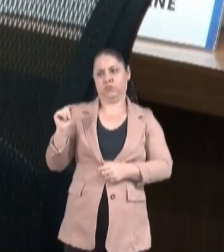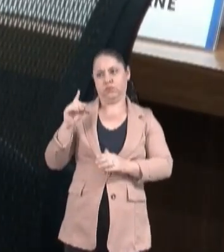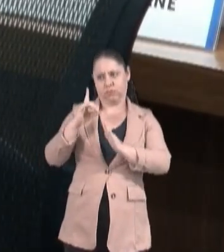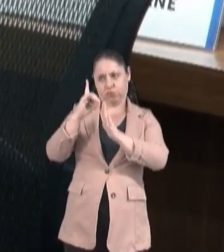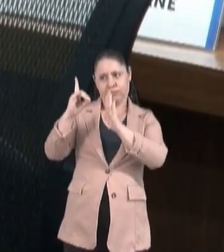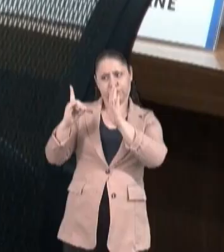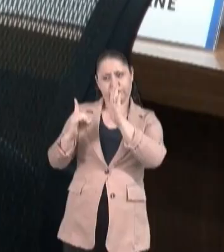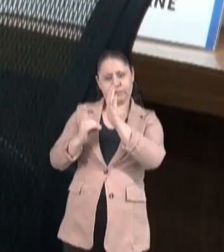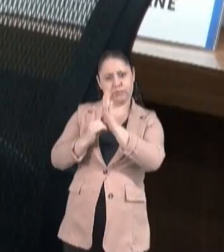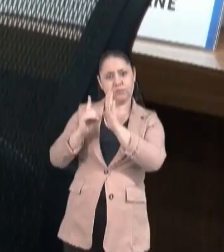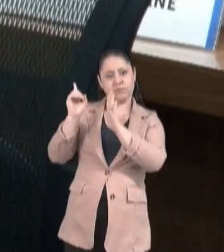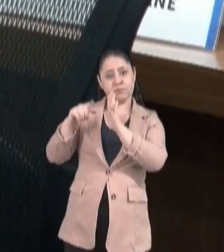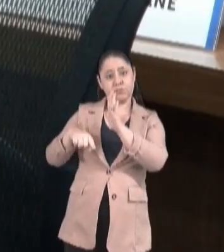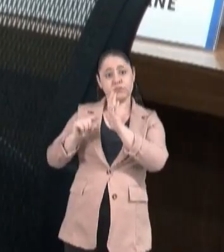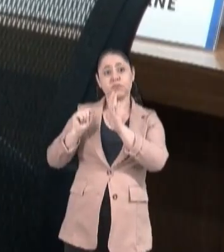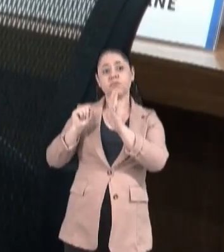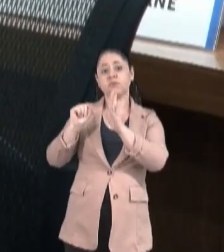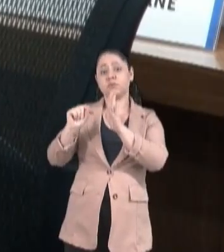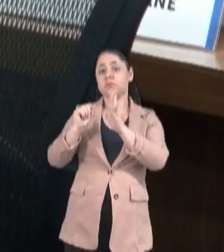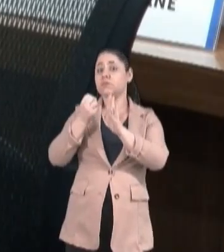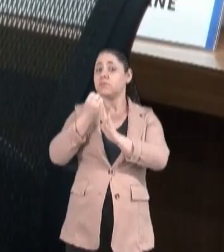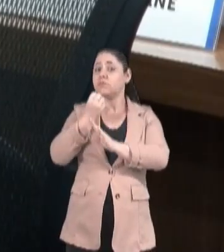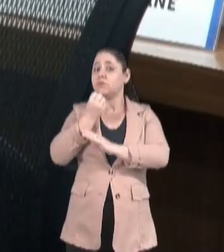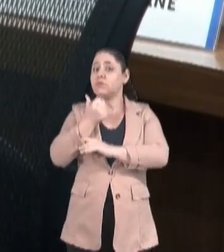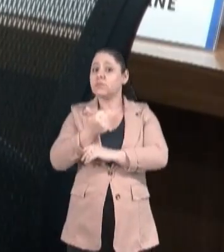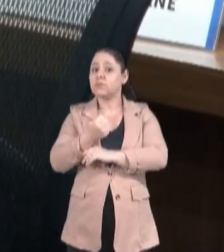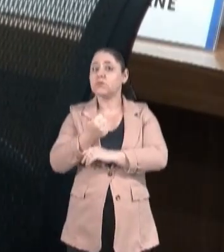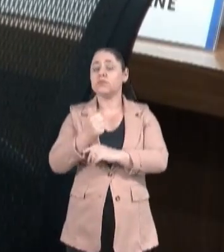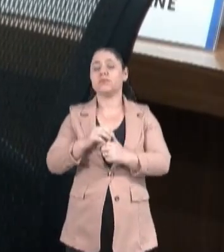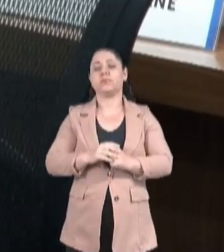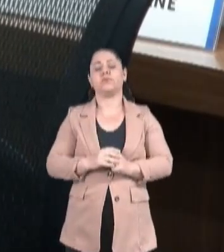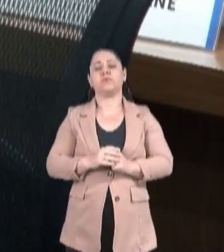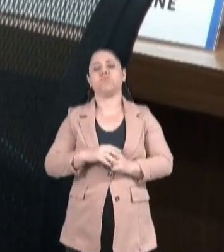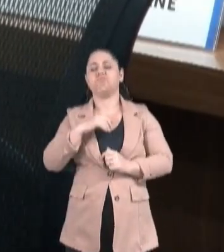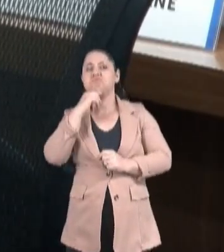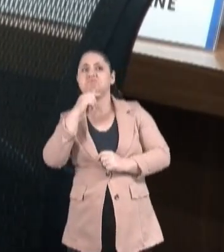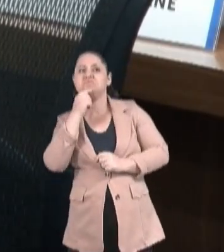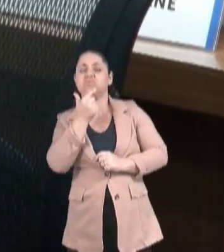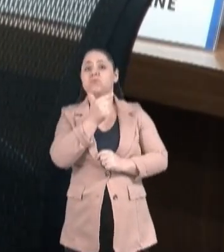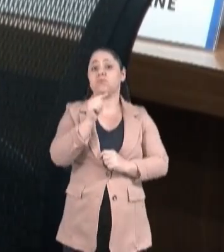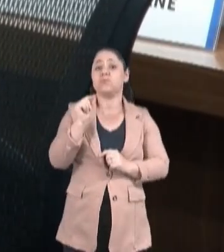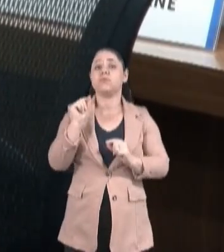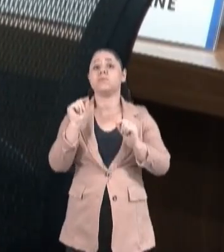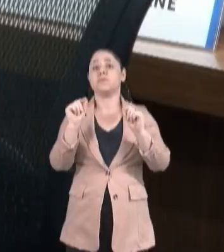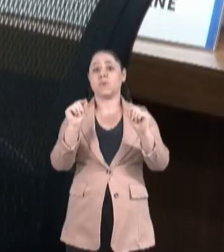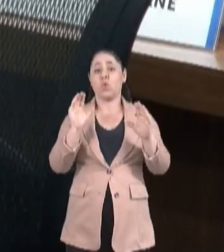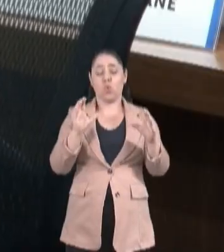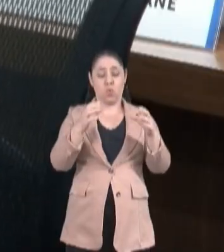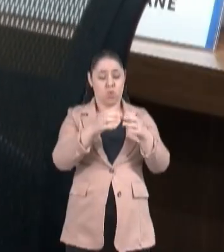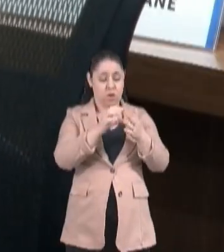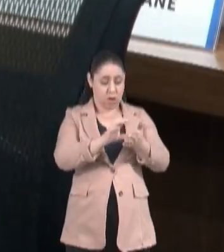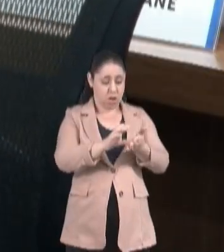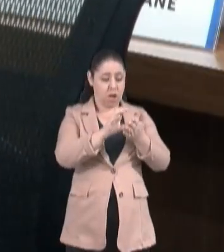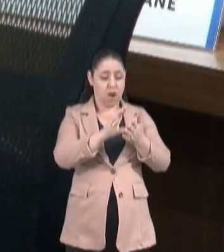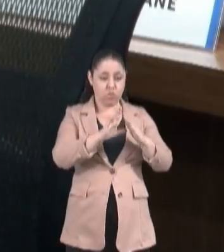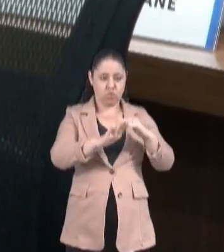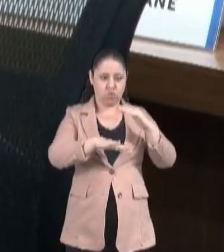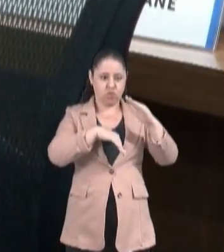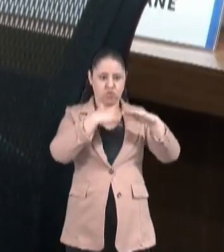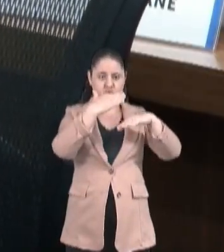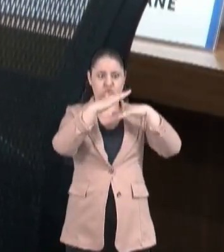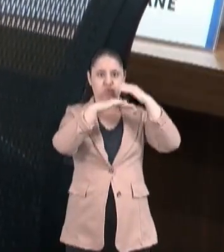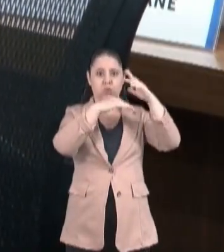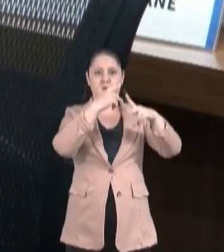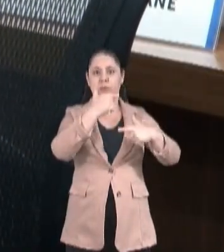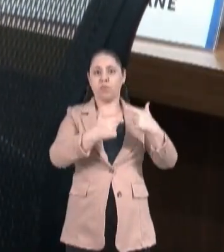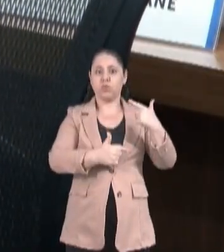esse decreto é extremamente bem-vindo. Não há dúvida nenhuma que esse comitê é um avanço em